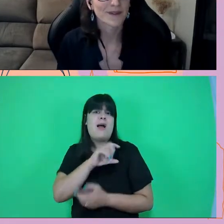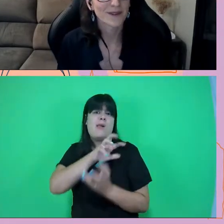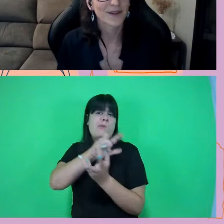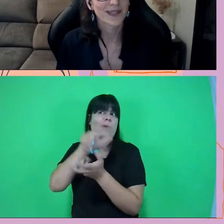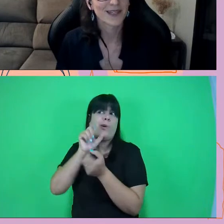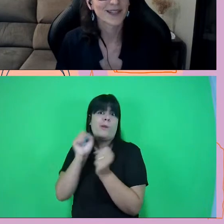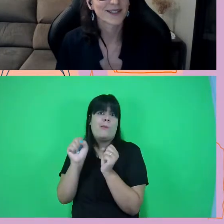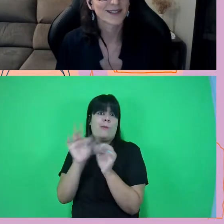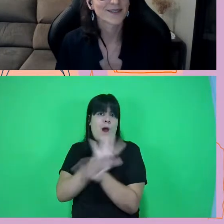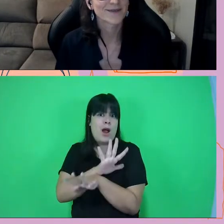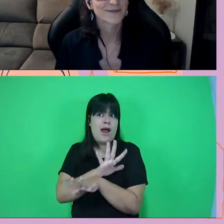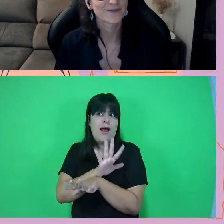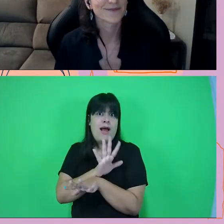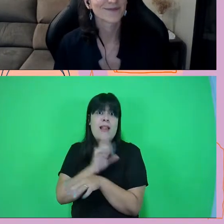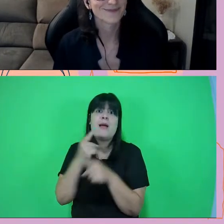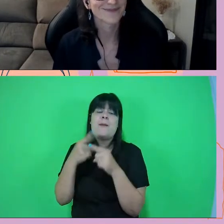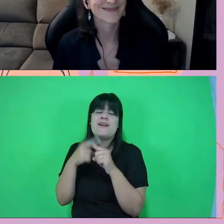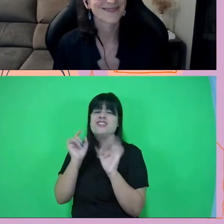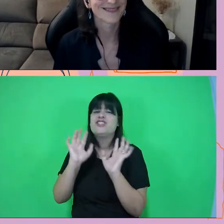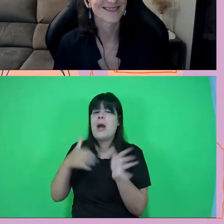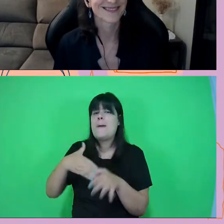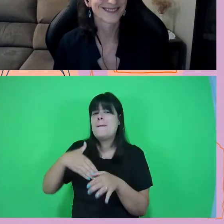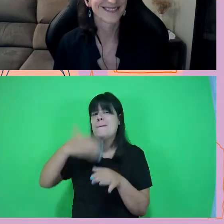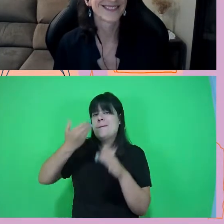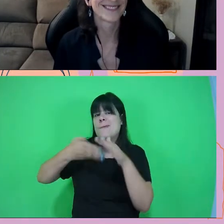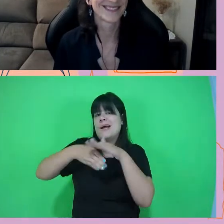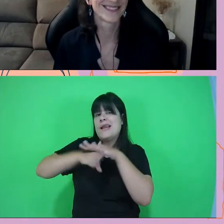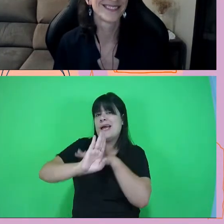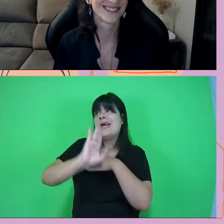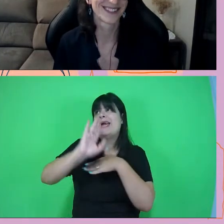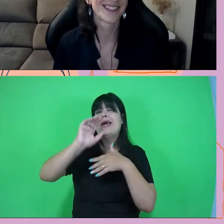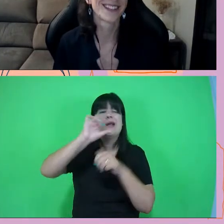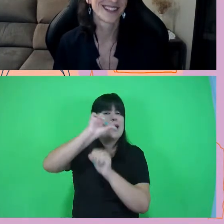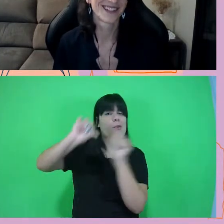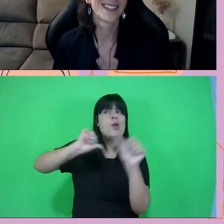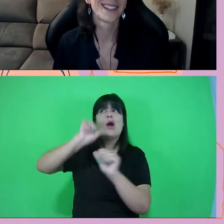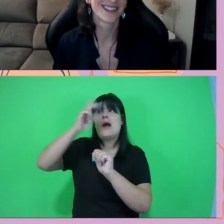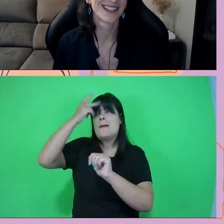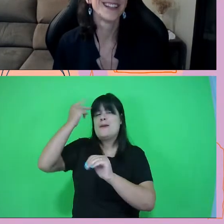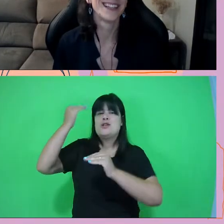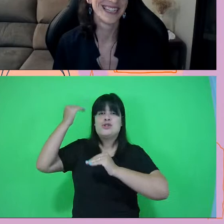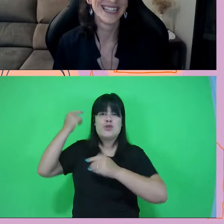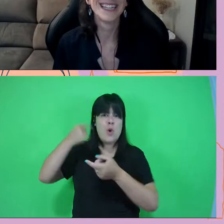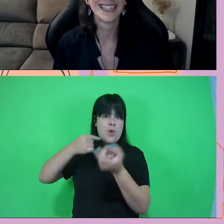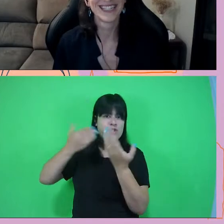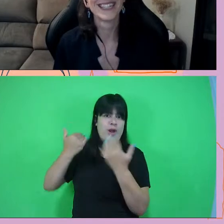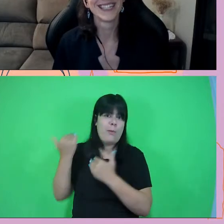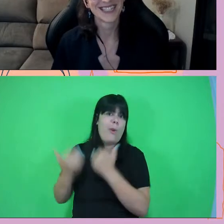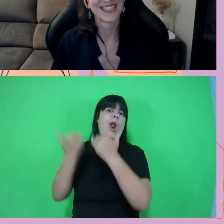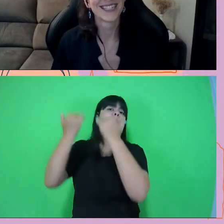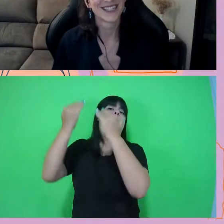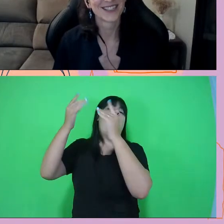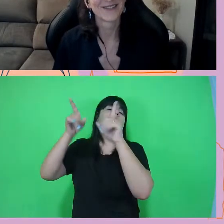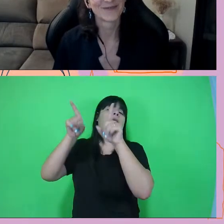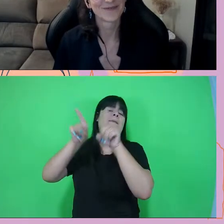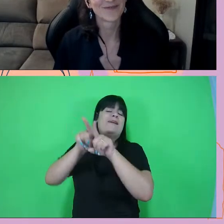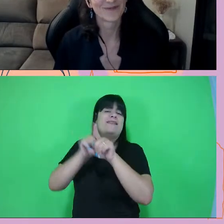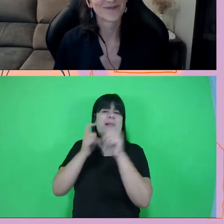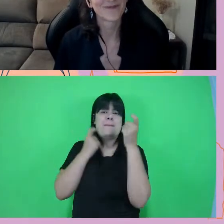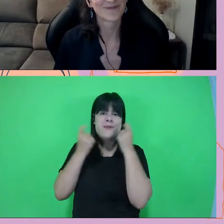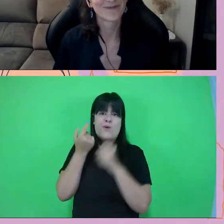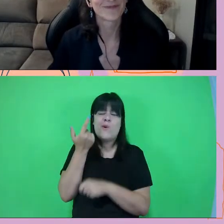é porque a gente já está no paraíso, já está em outro plano, todo mundo já evoluiu, e aí a gente vai ter outras preocupações,